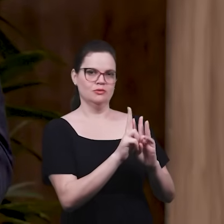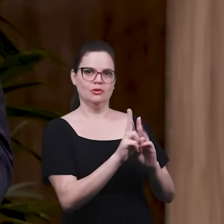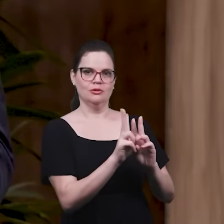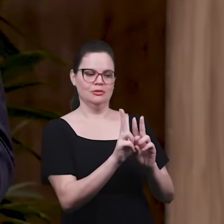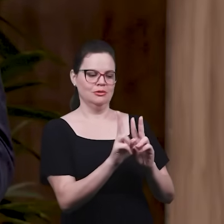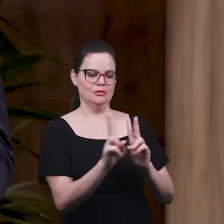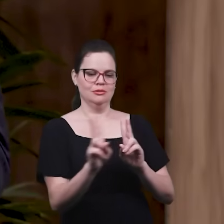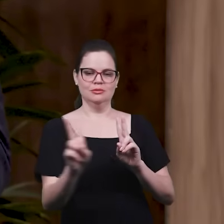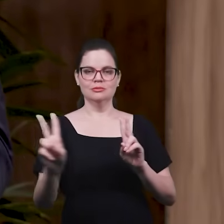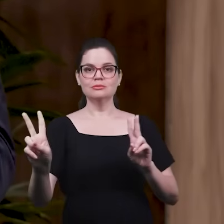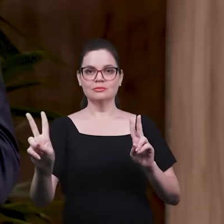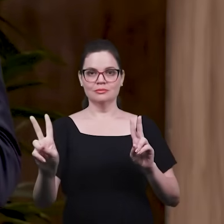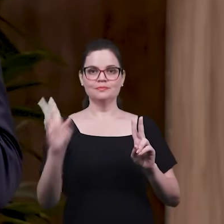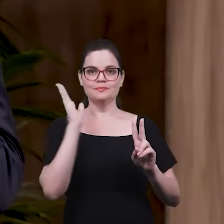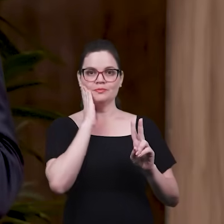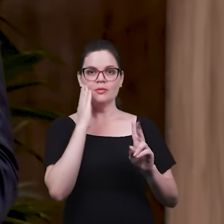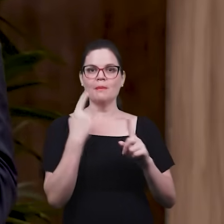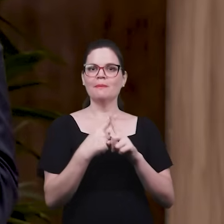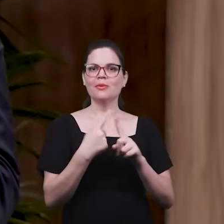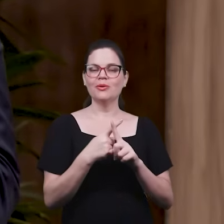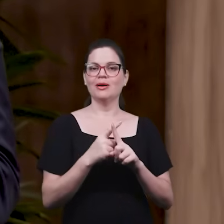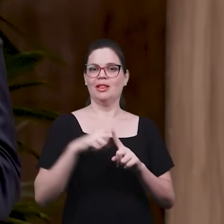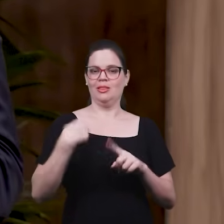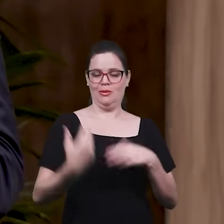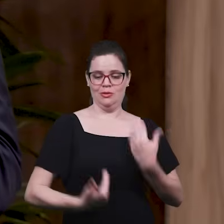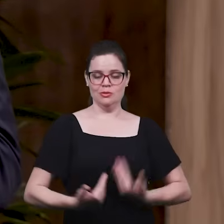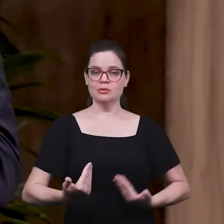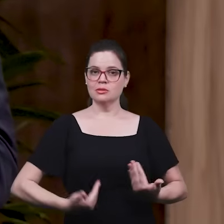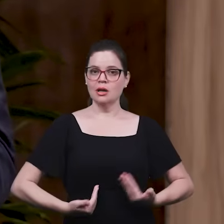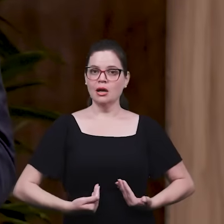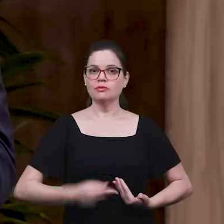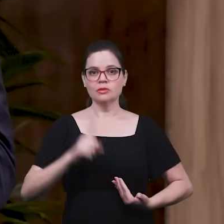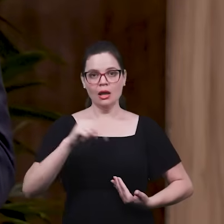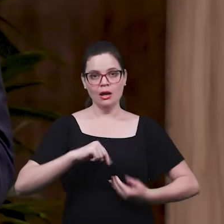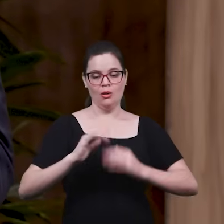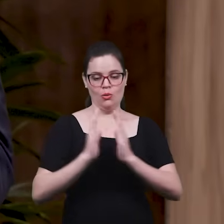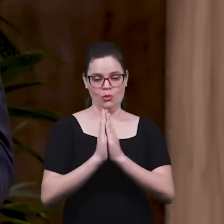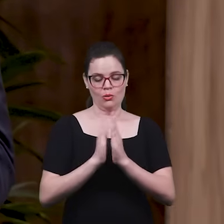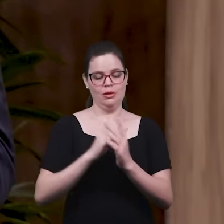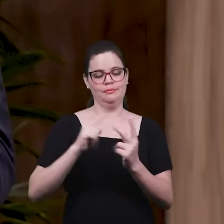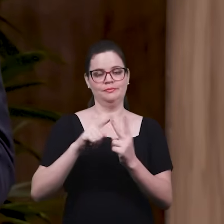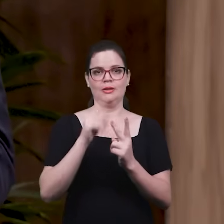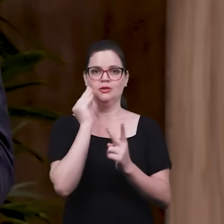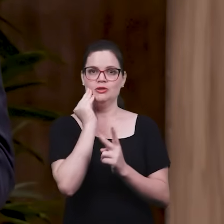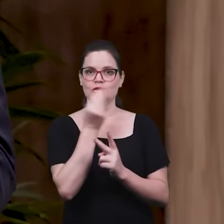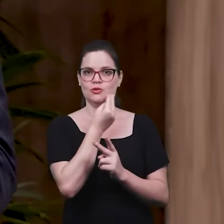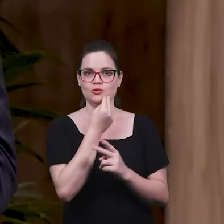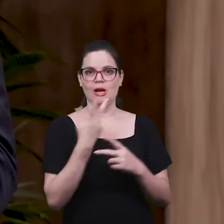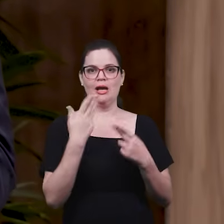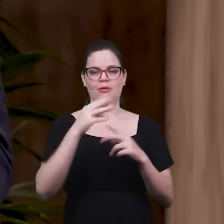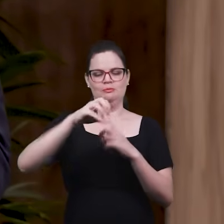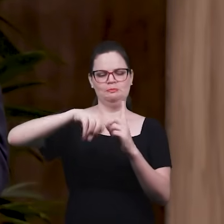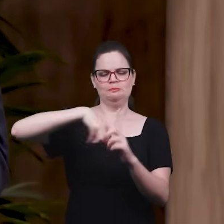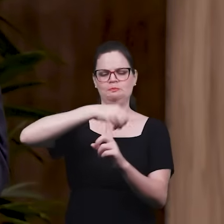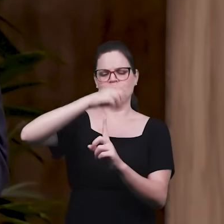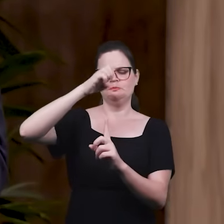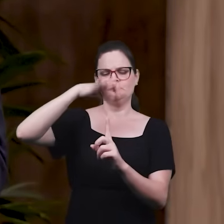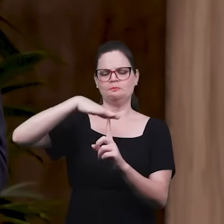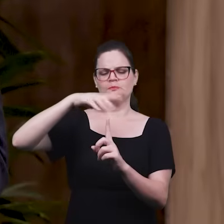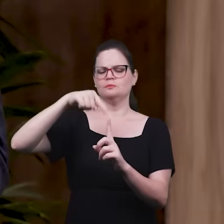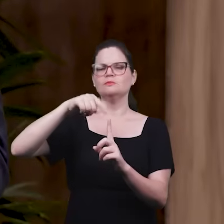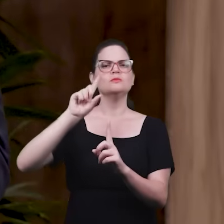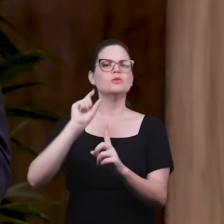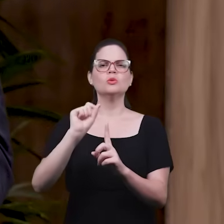buscar. E esses recursos da graça que o Senhor nos dá, como a madrugada,